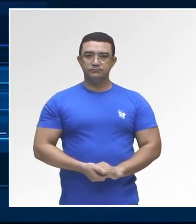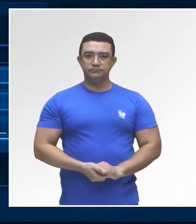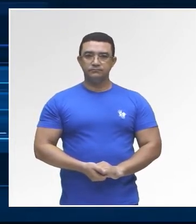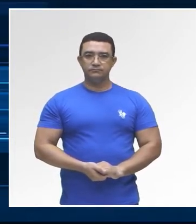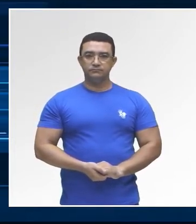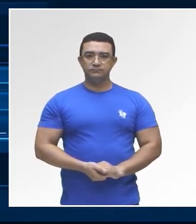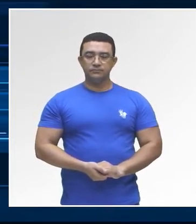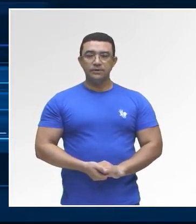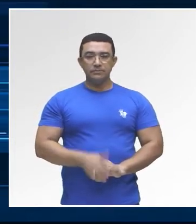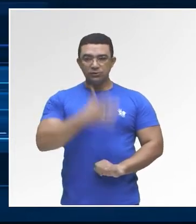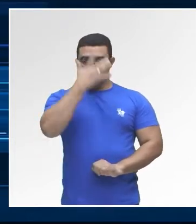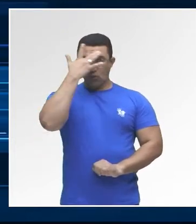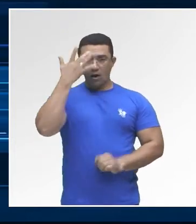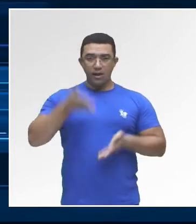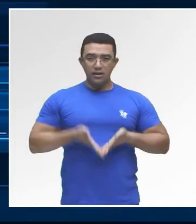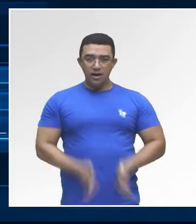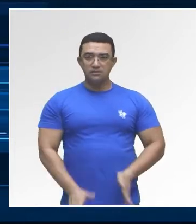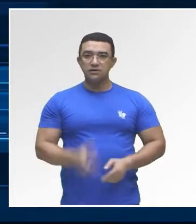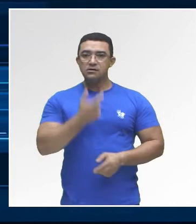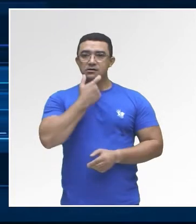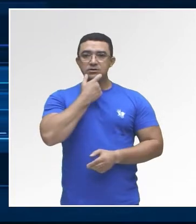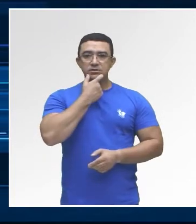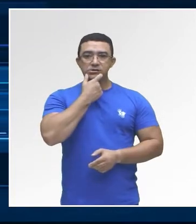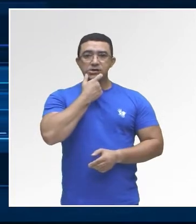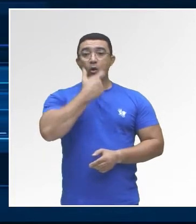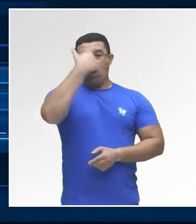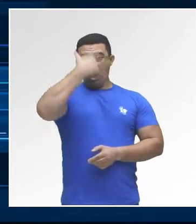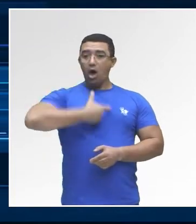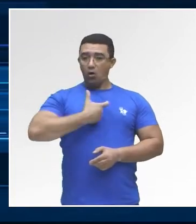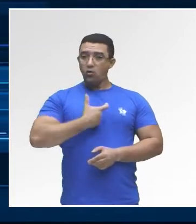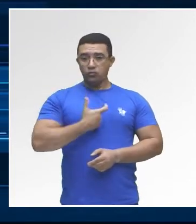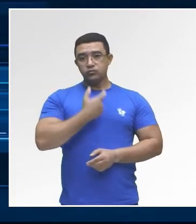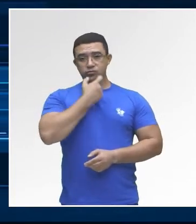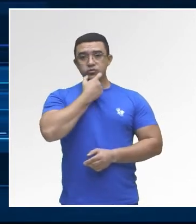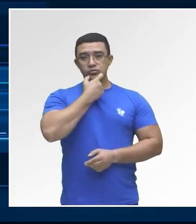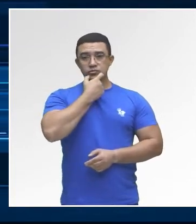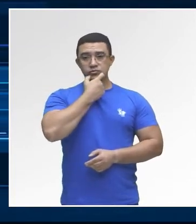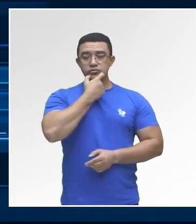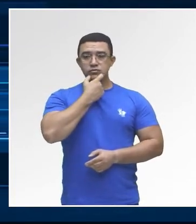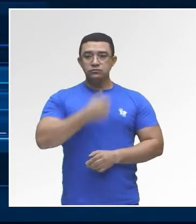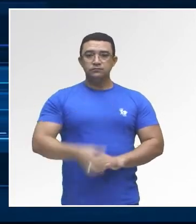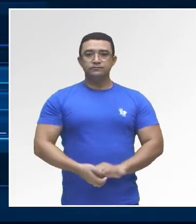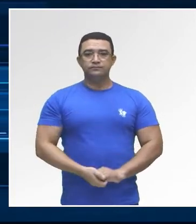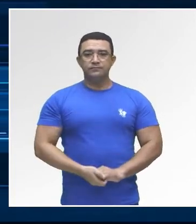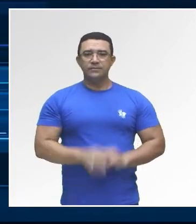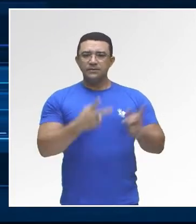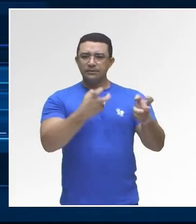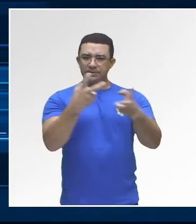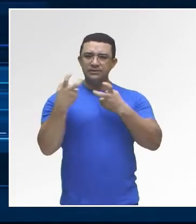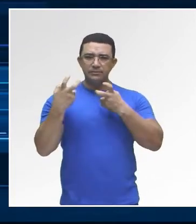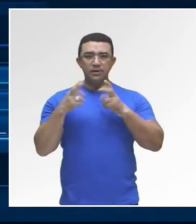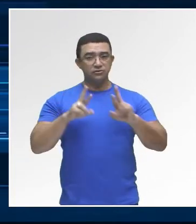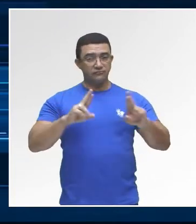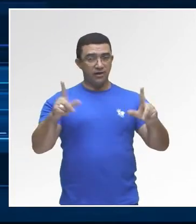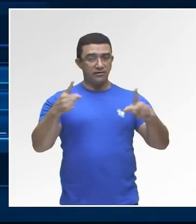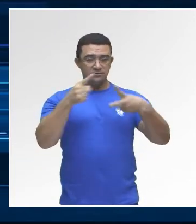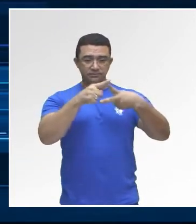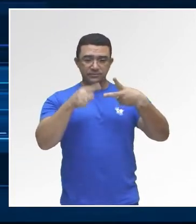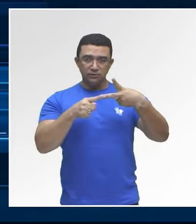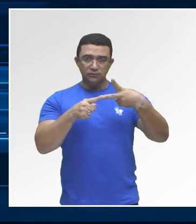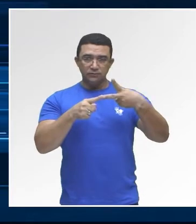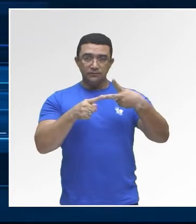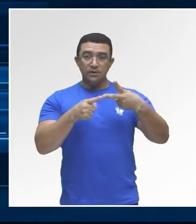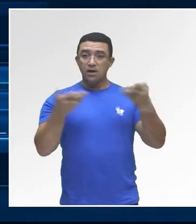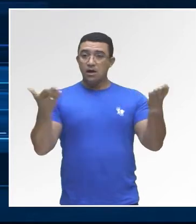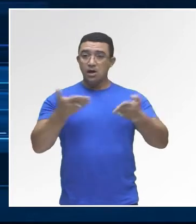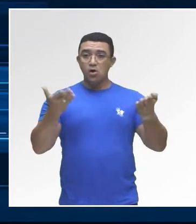na Inglaterra, eu sou English, eu sou inglesa. Tudo bem? Deu para perceber essa diferença entre eles? Então, agora a